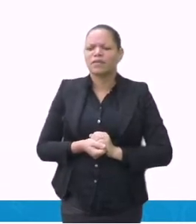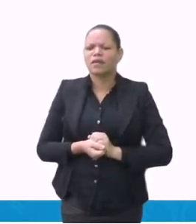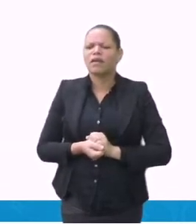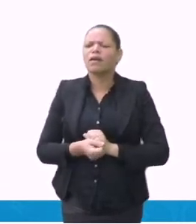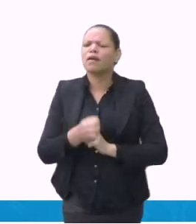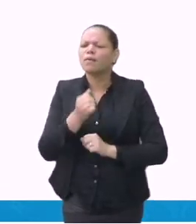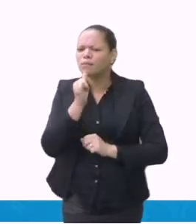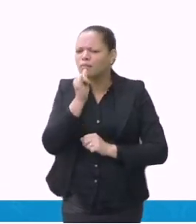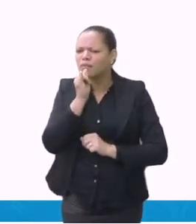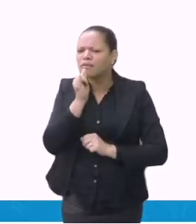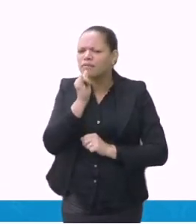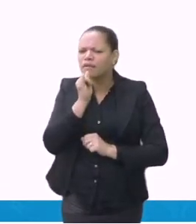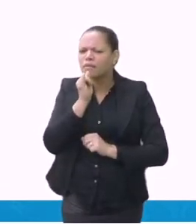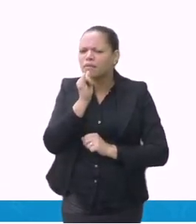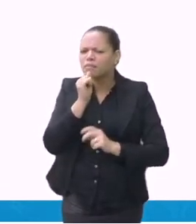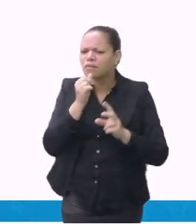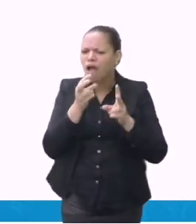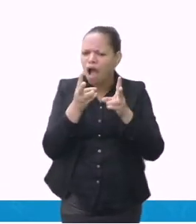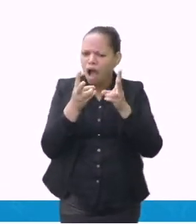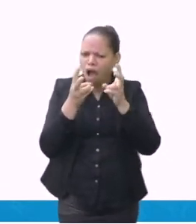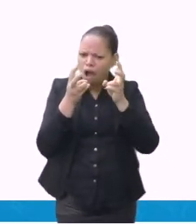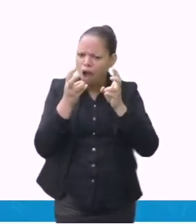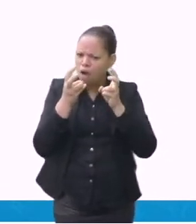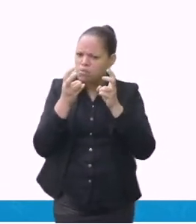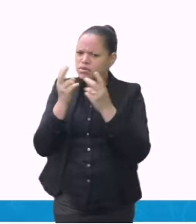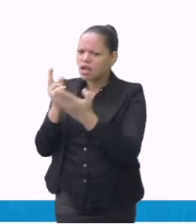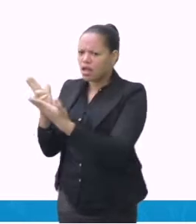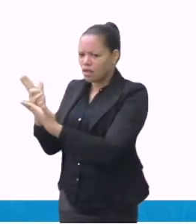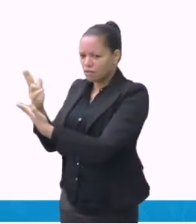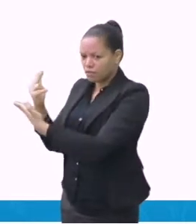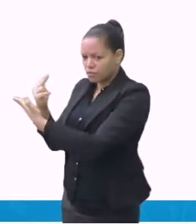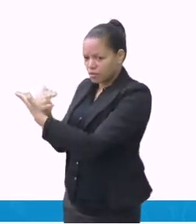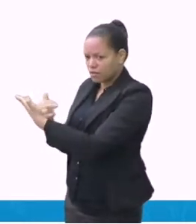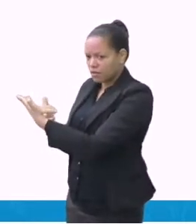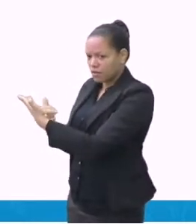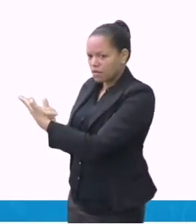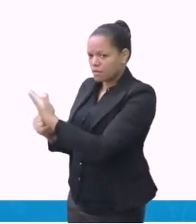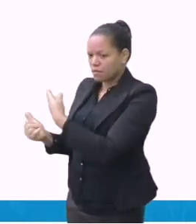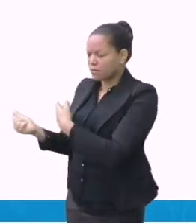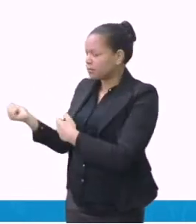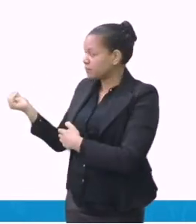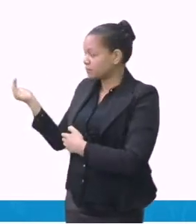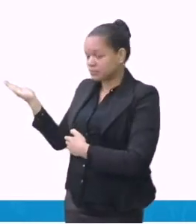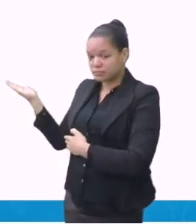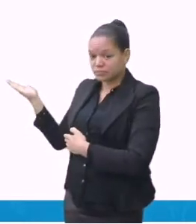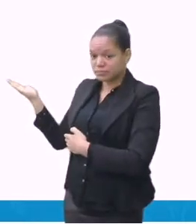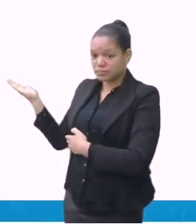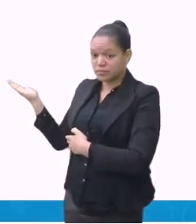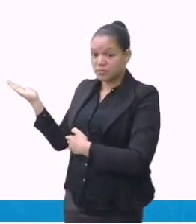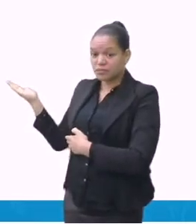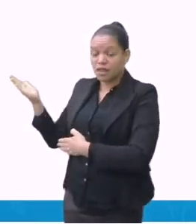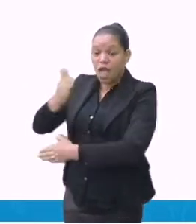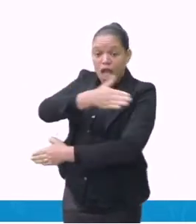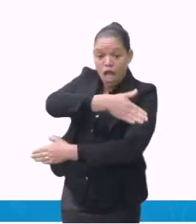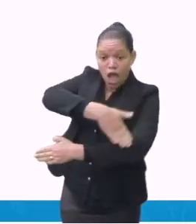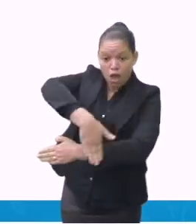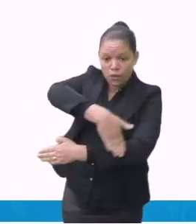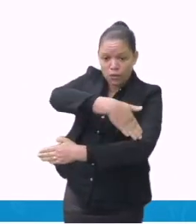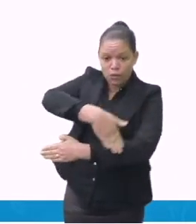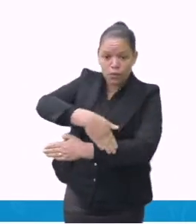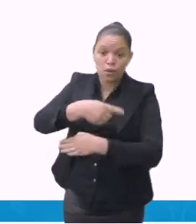a mesma distância entre elas. Então, nós dizemos que a Rua 1 e a Rua